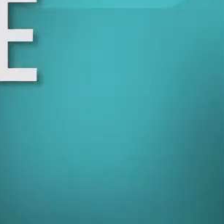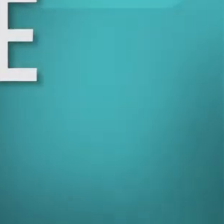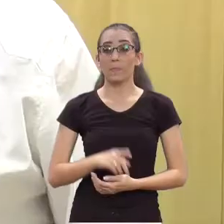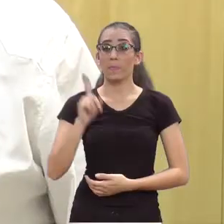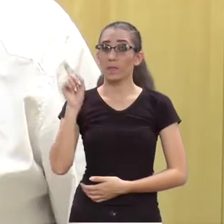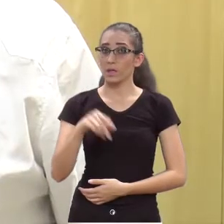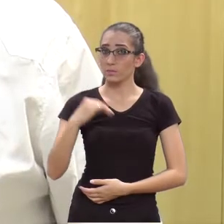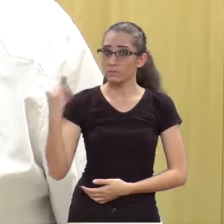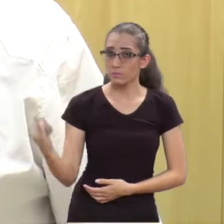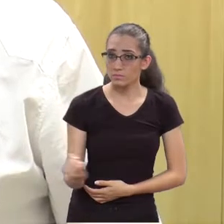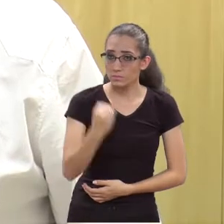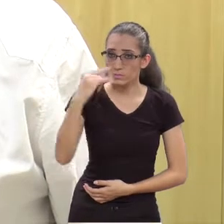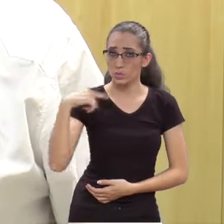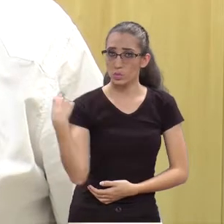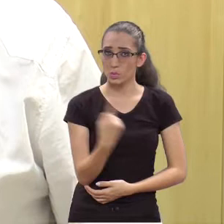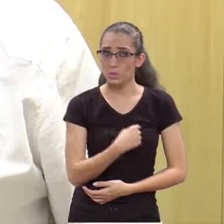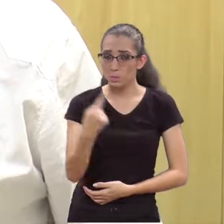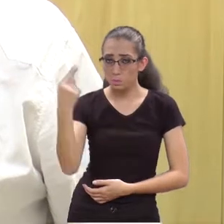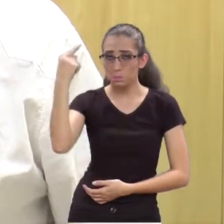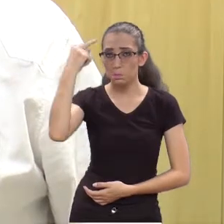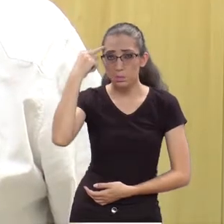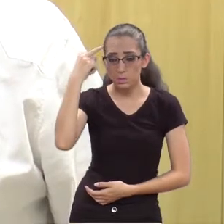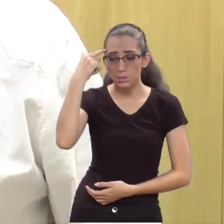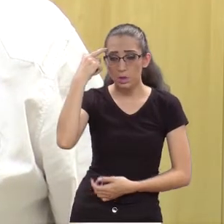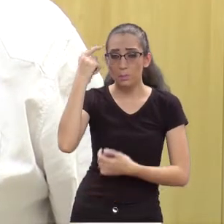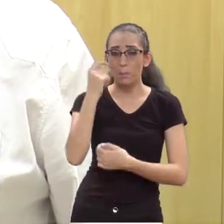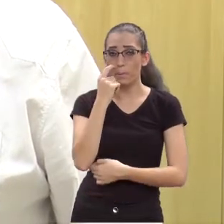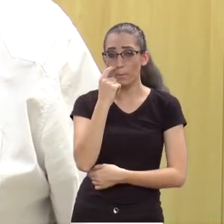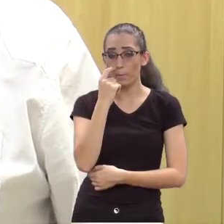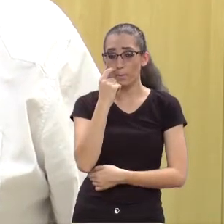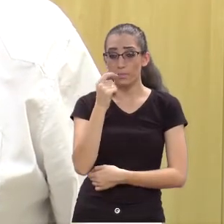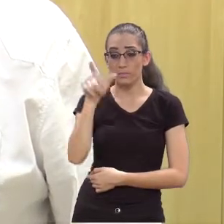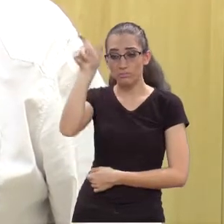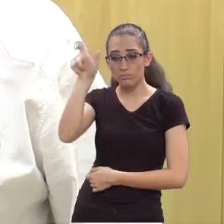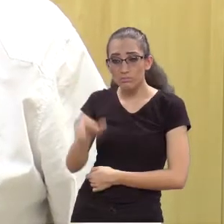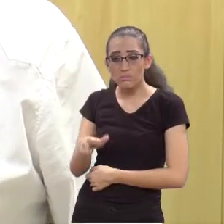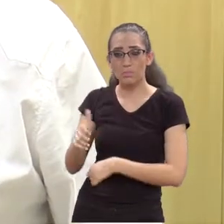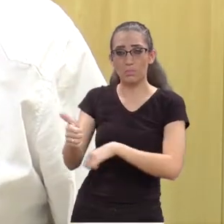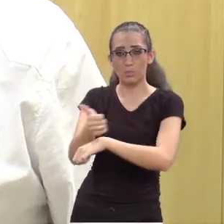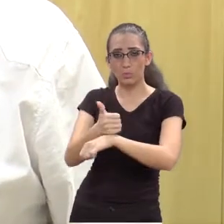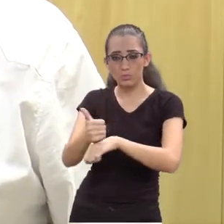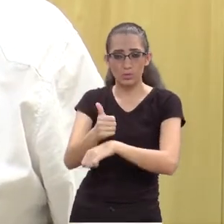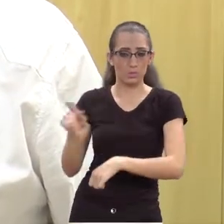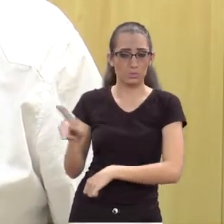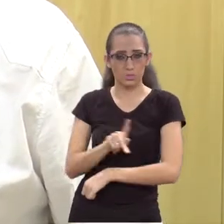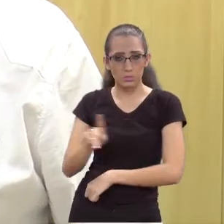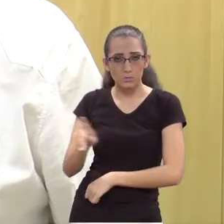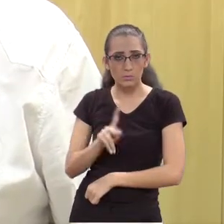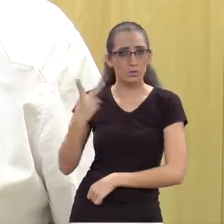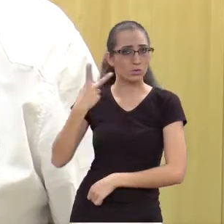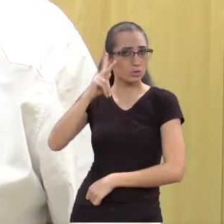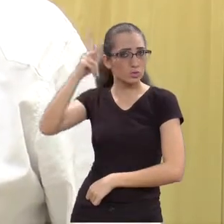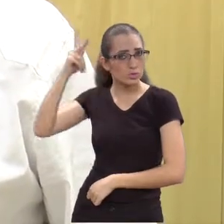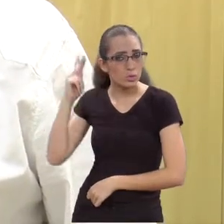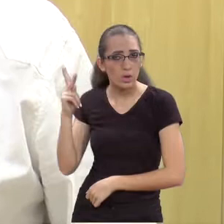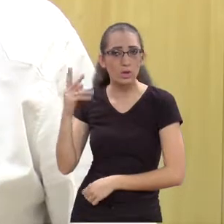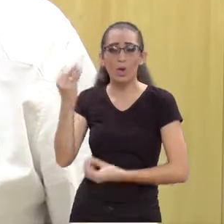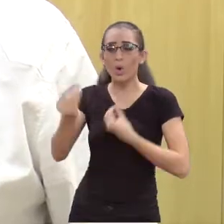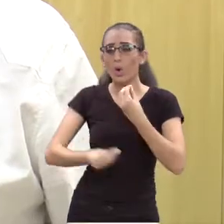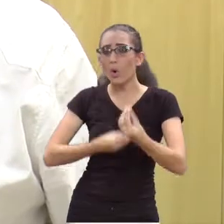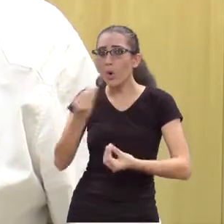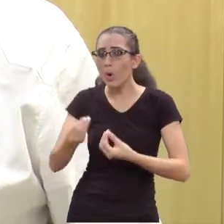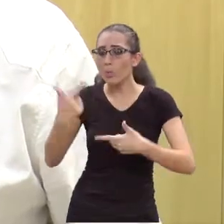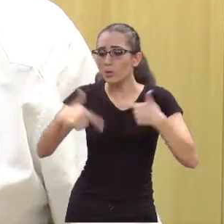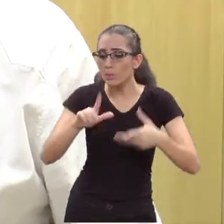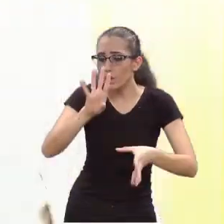é importante nós pensarmos como o profissional da área de história como professor de história pode